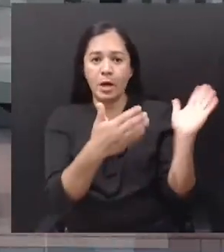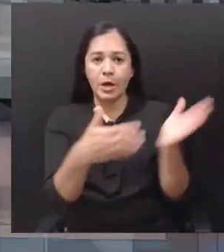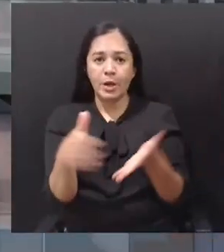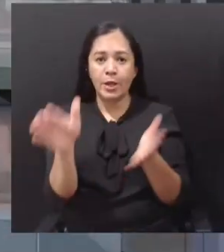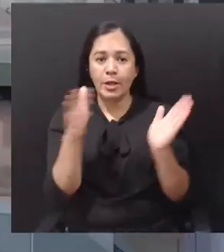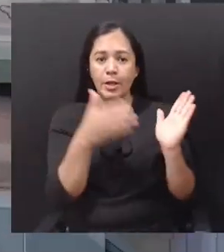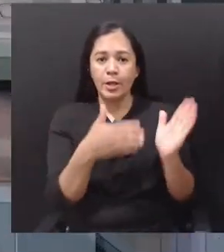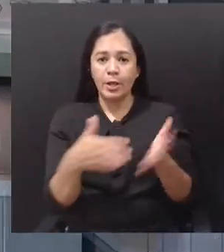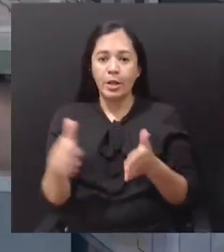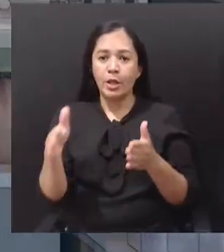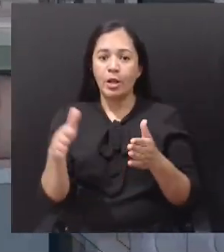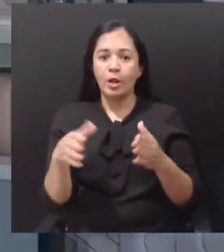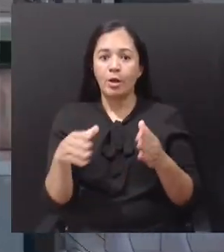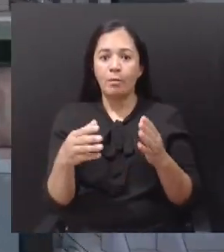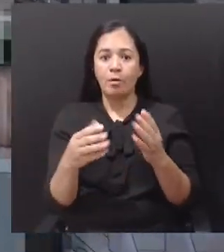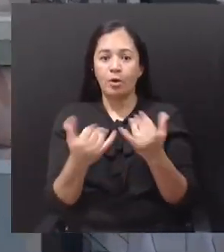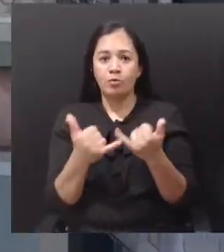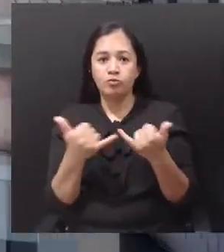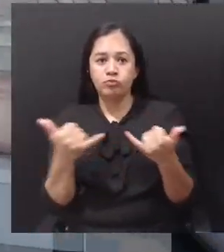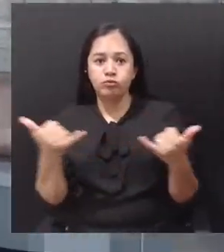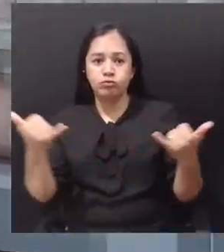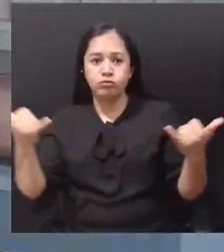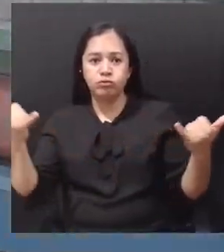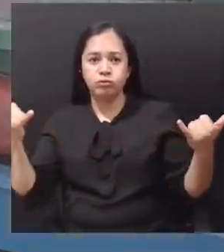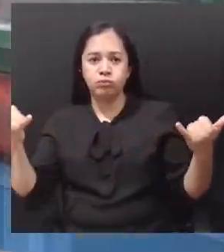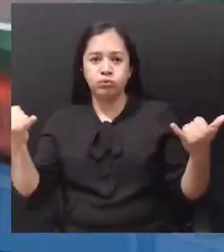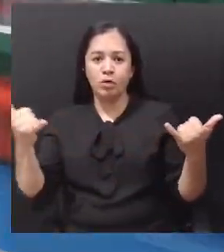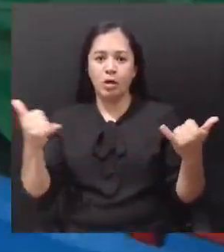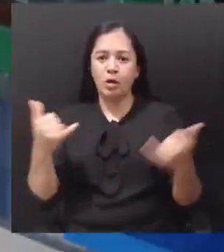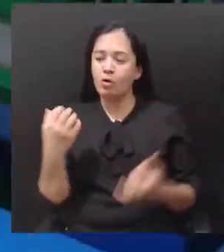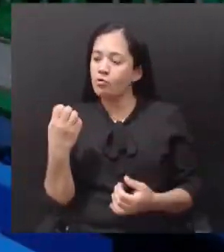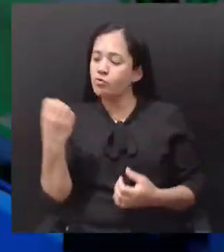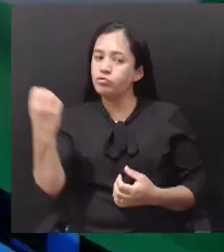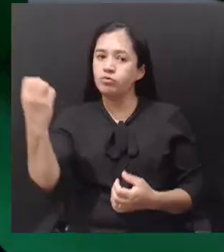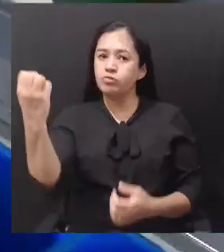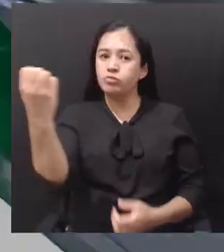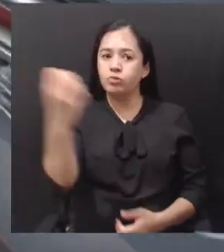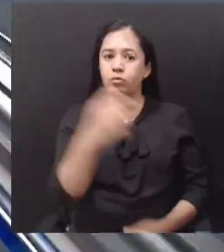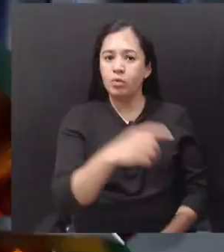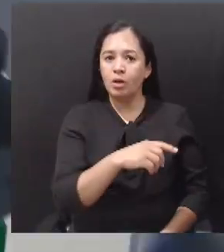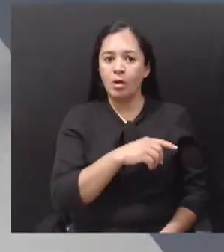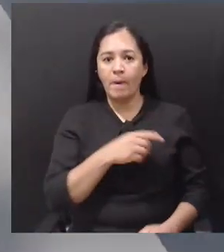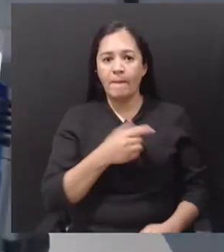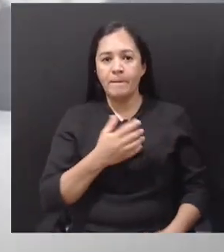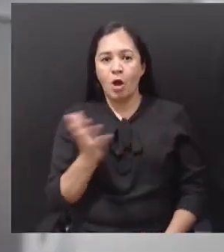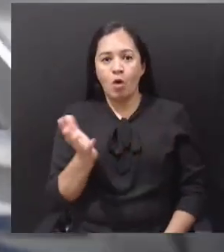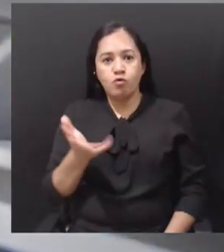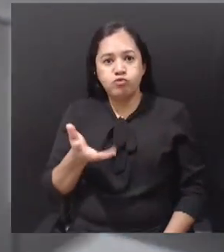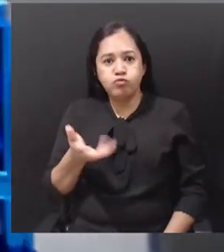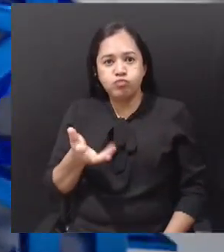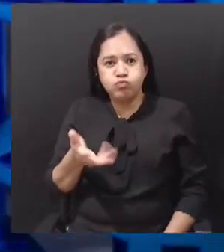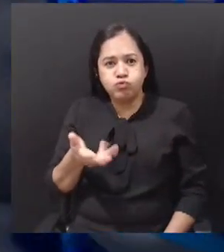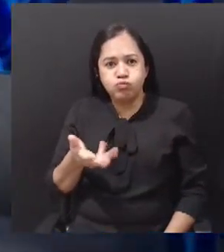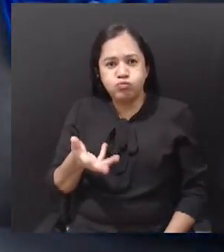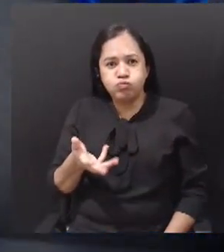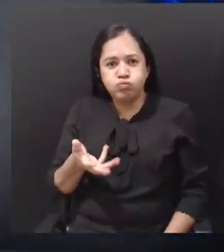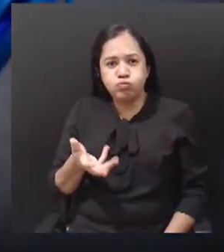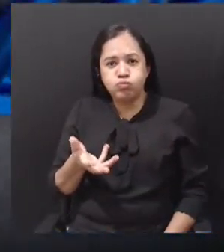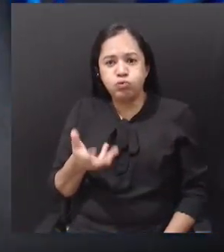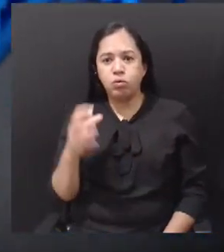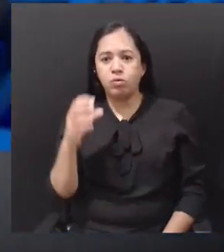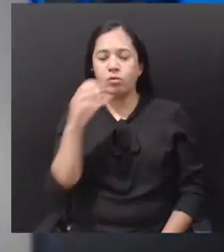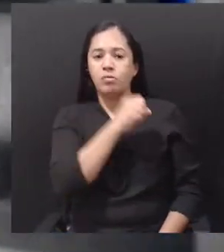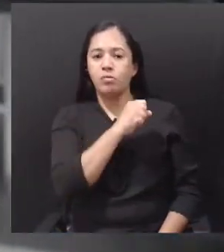feixe de elétrons, né, que está viajando a velocidades muito altas, feixe de elétrons a